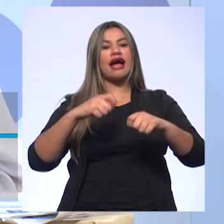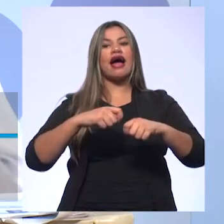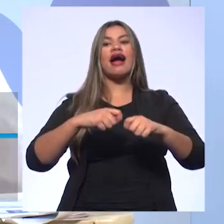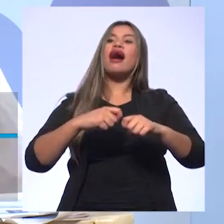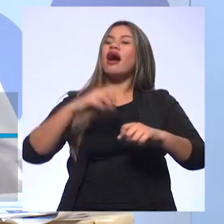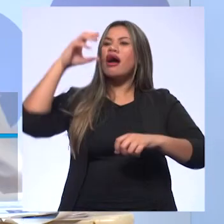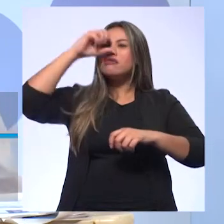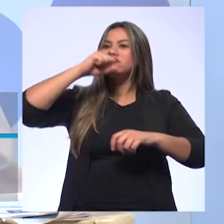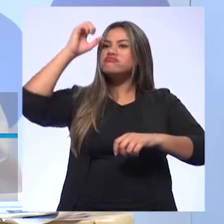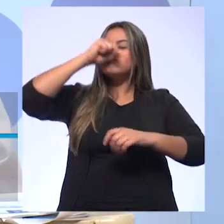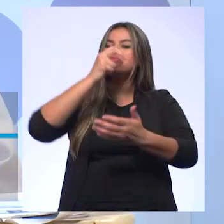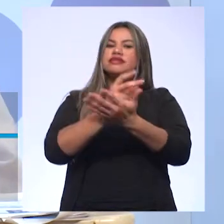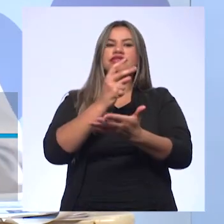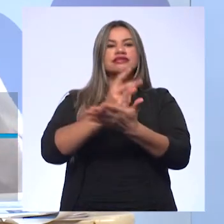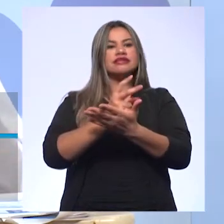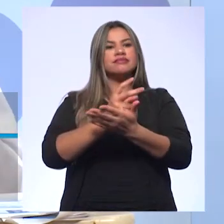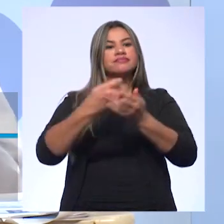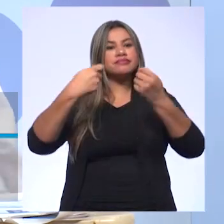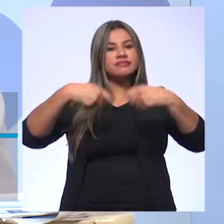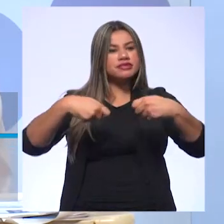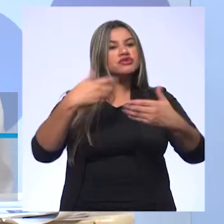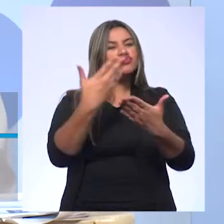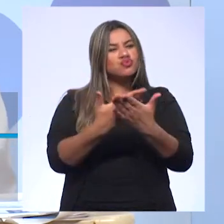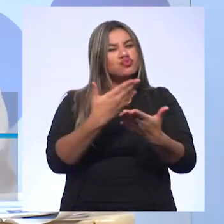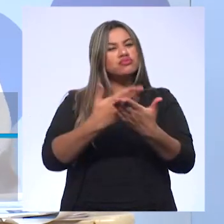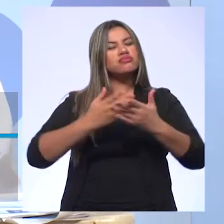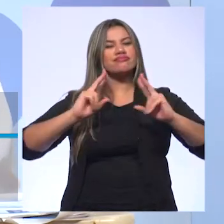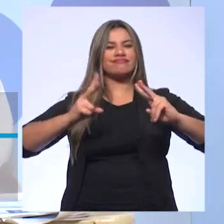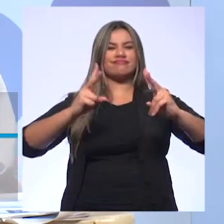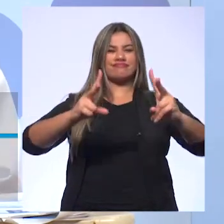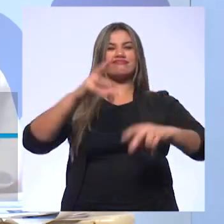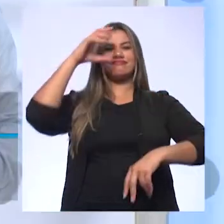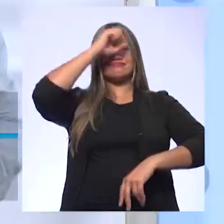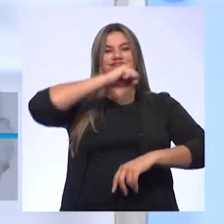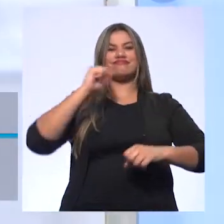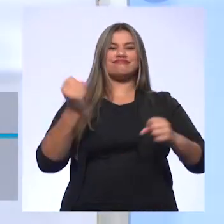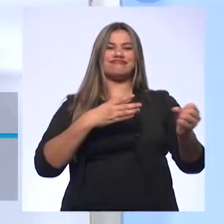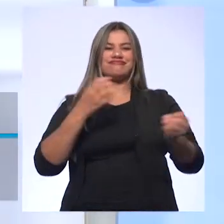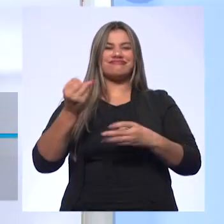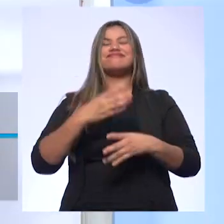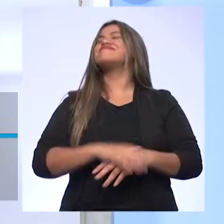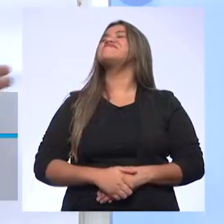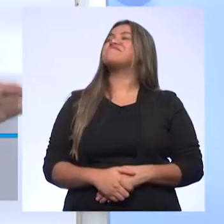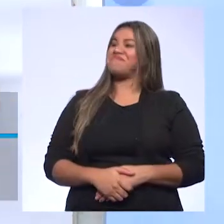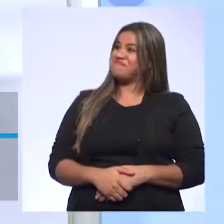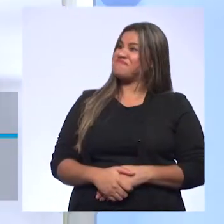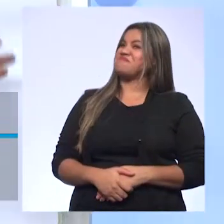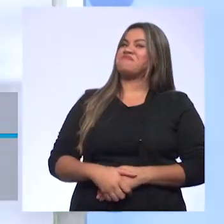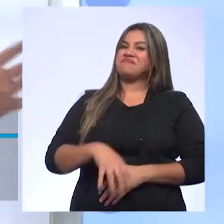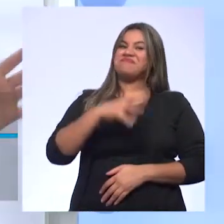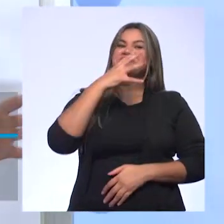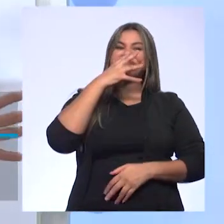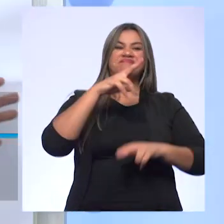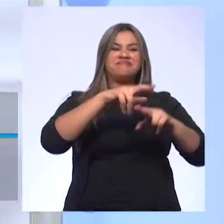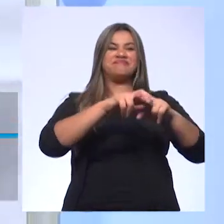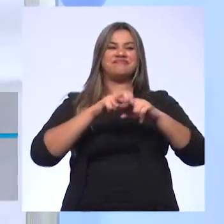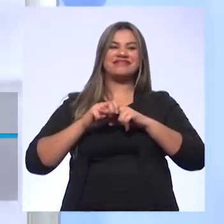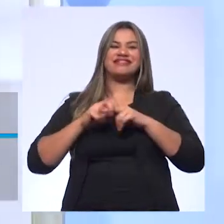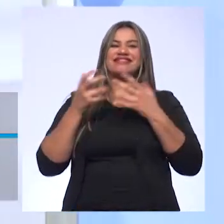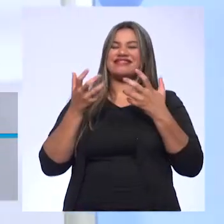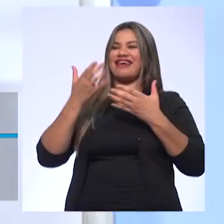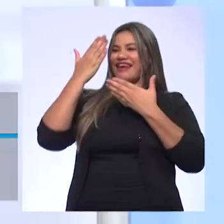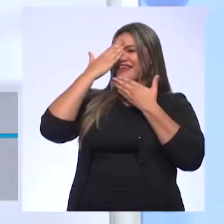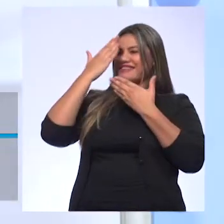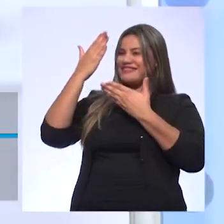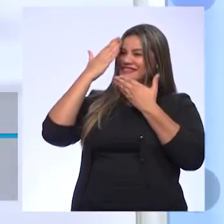Né? O importante é nunca parar de estudar, porque a gente sempre vai encontrar coisa para aprender. Por isso que eu quero agradecer aqui ao professor Edjoel, porque essa aula cabia mais a ele. Eu falei assim, ô